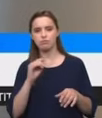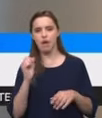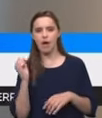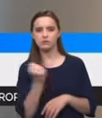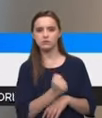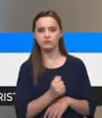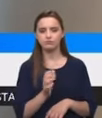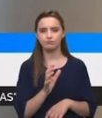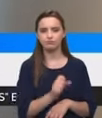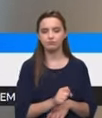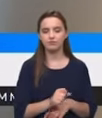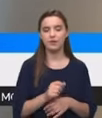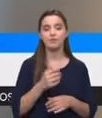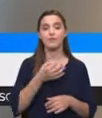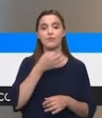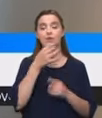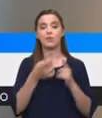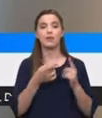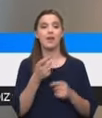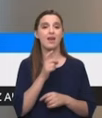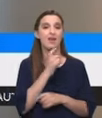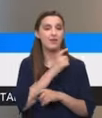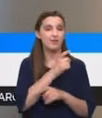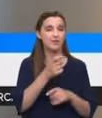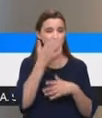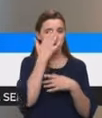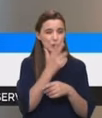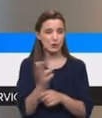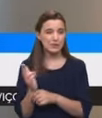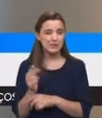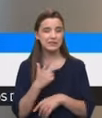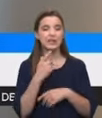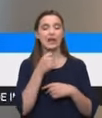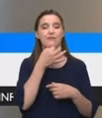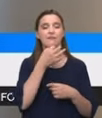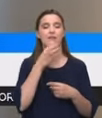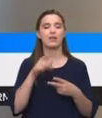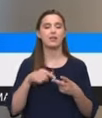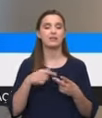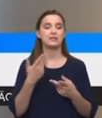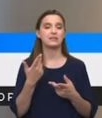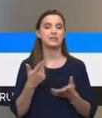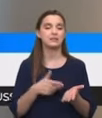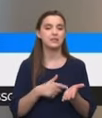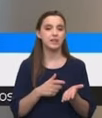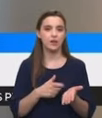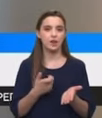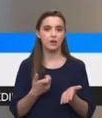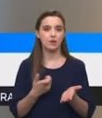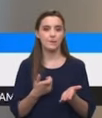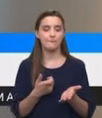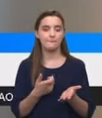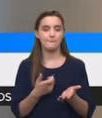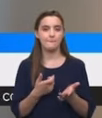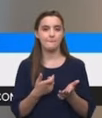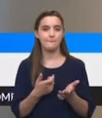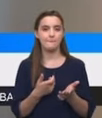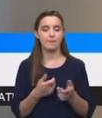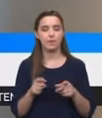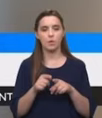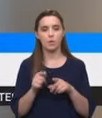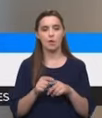fala em alerta terrorista, que fala na necessidade de controlar esta